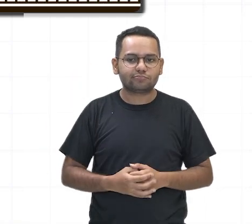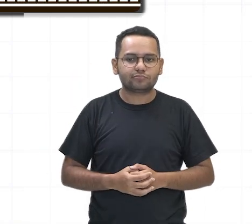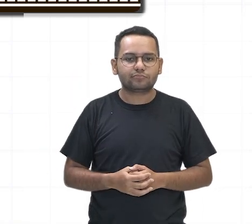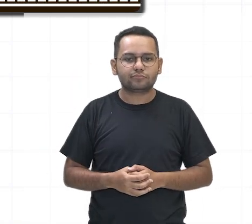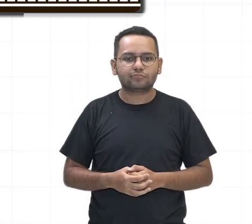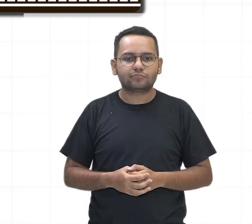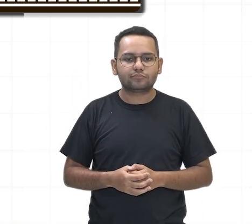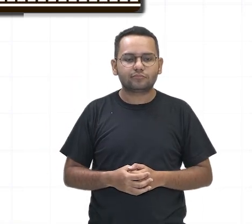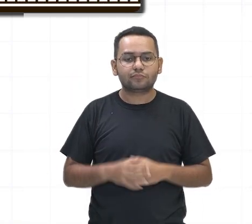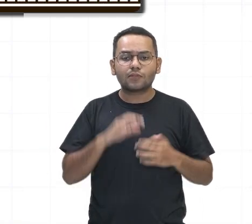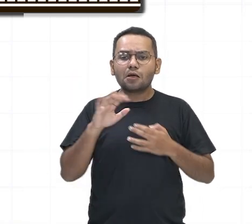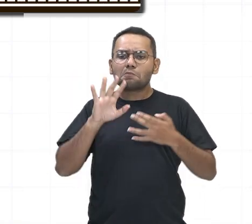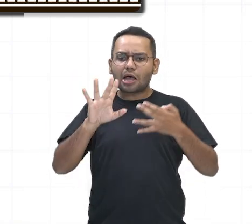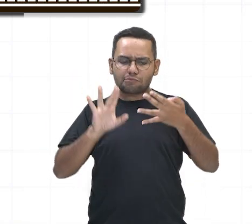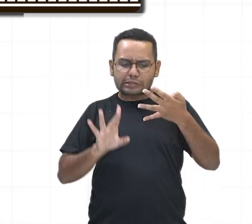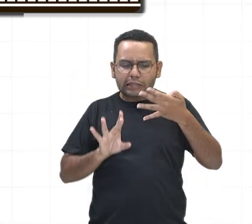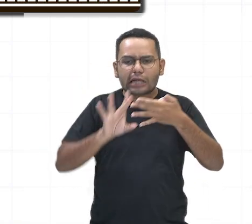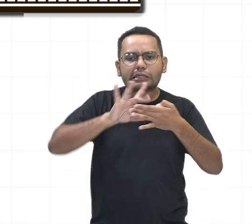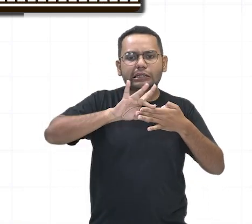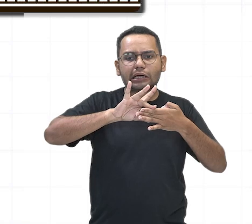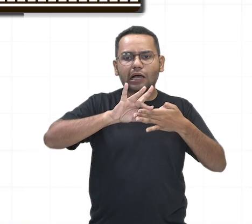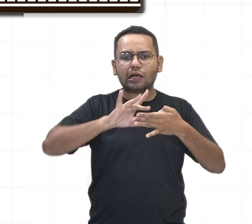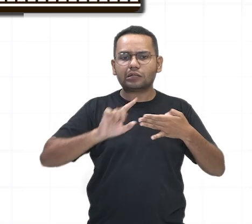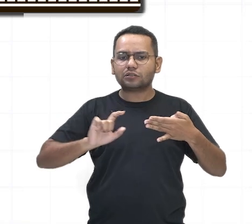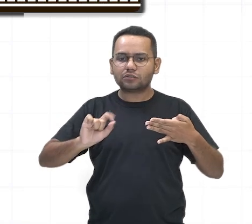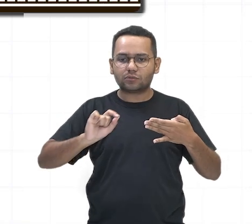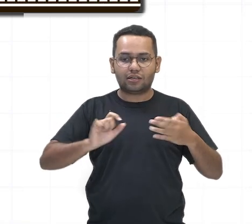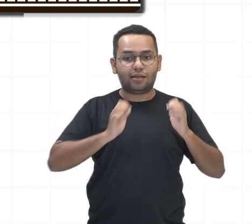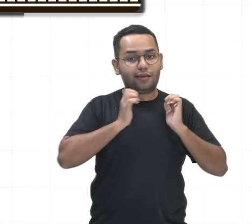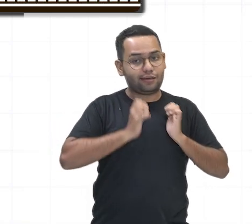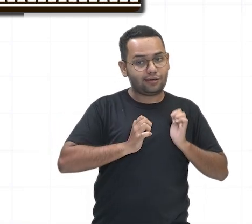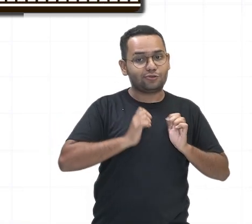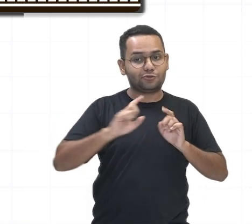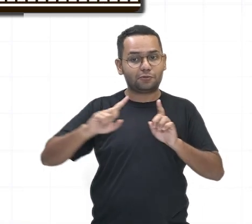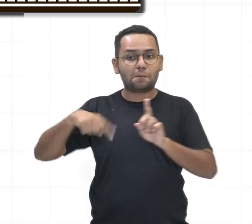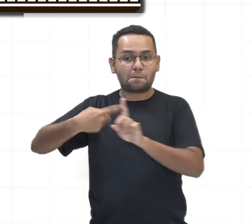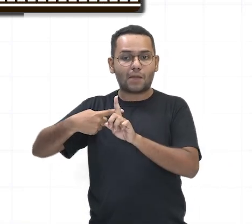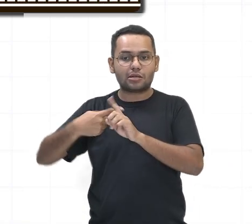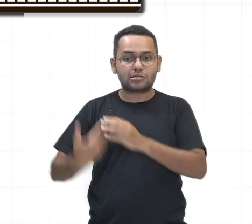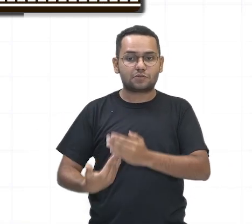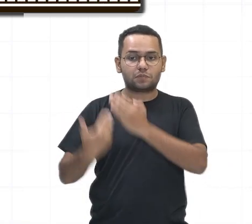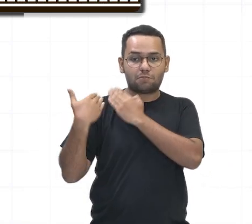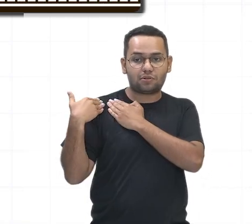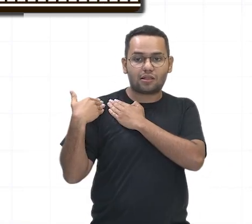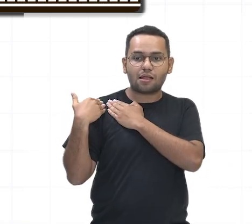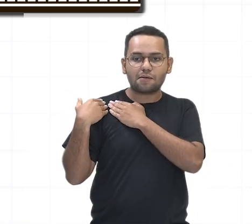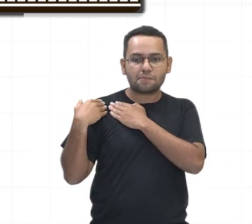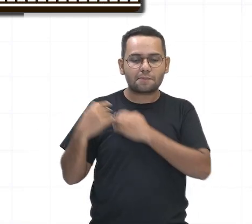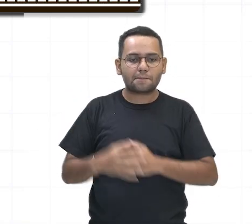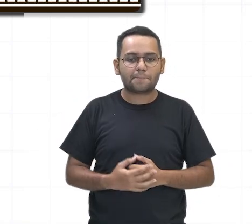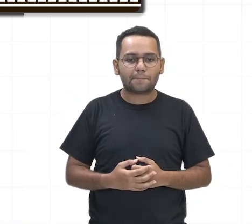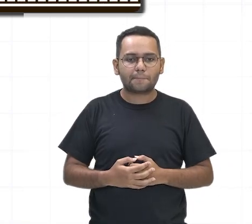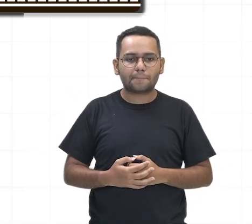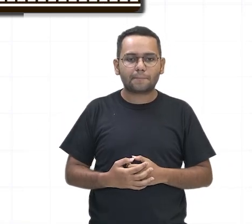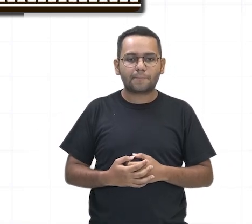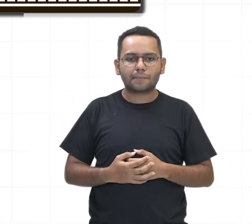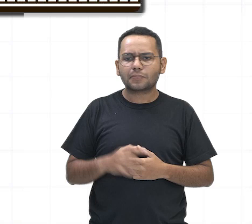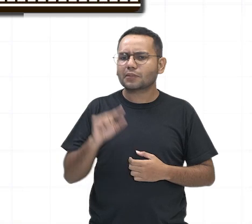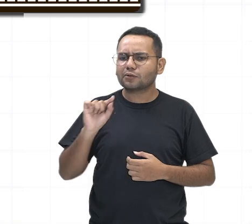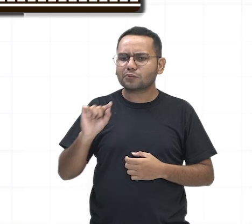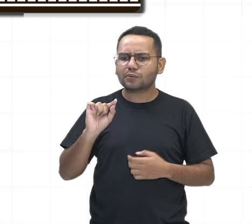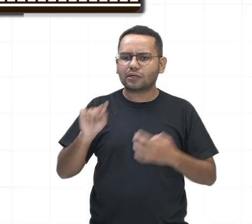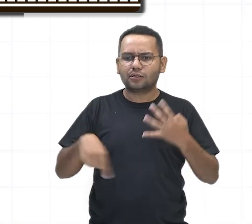vai embasar a sua ética e sua moralidade. Mas sempre uma ética e moralidade de relação com os